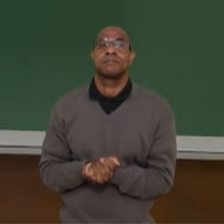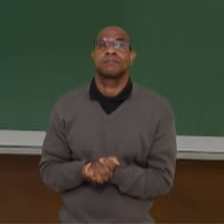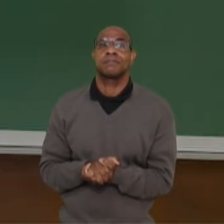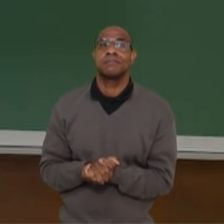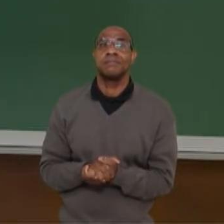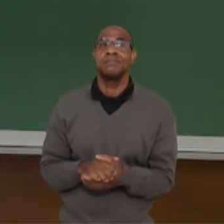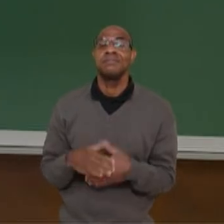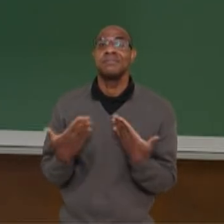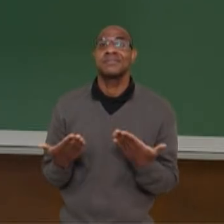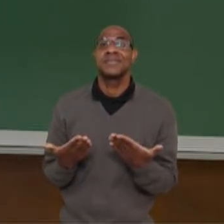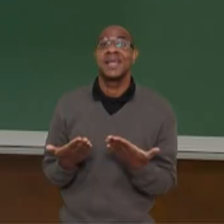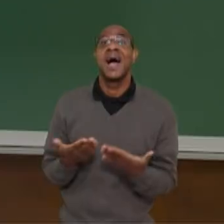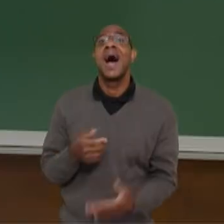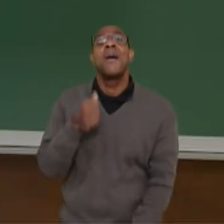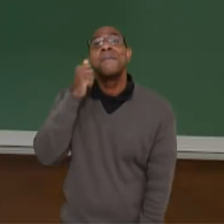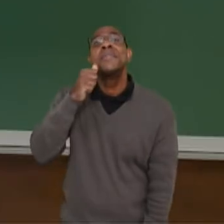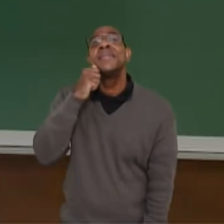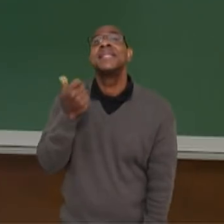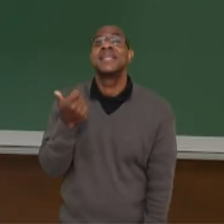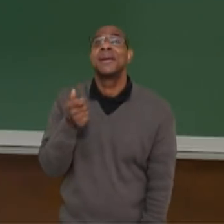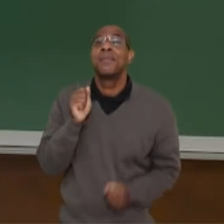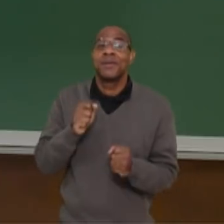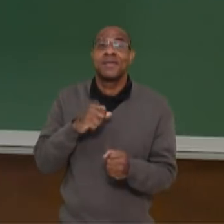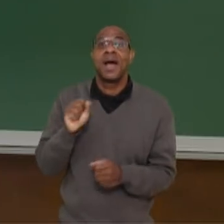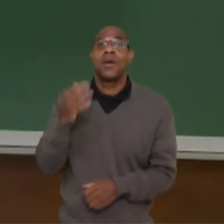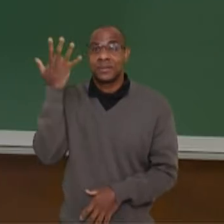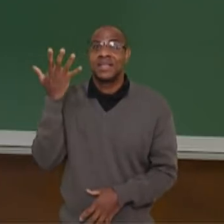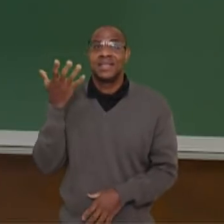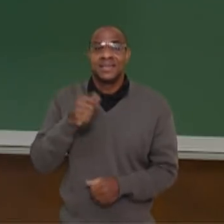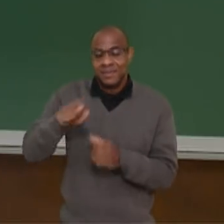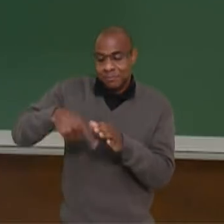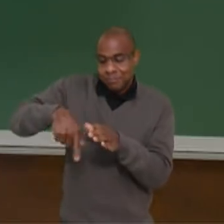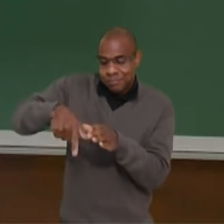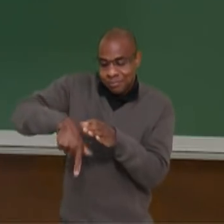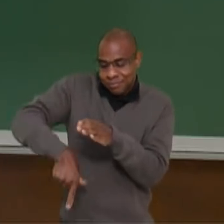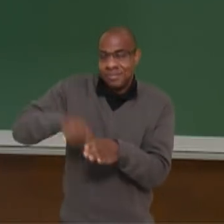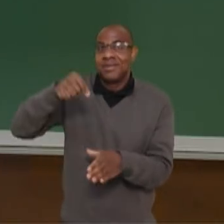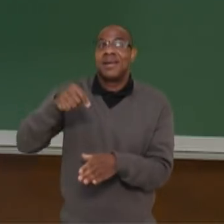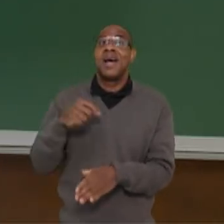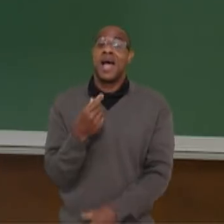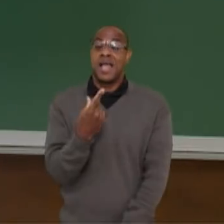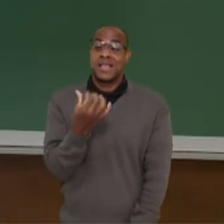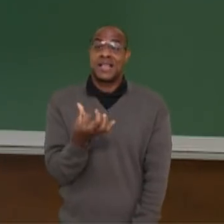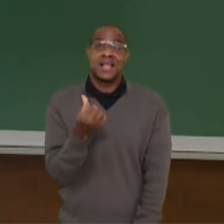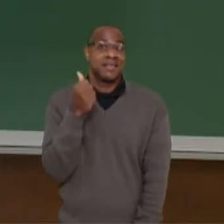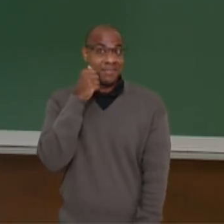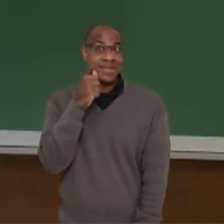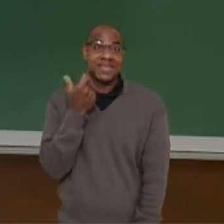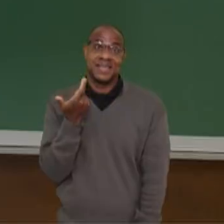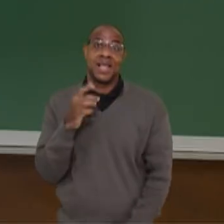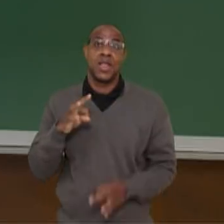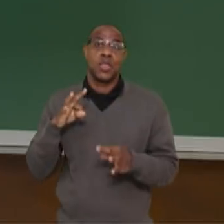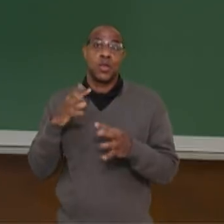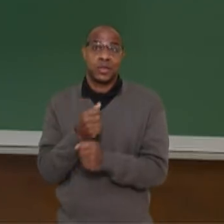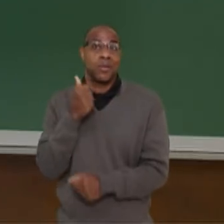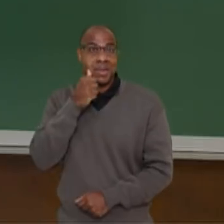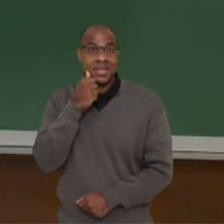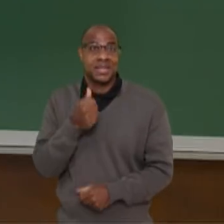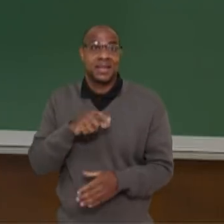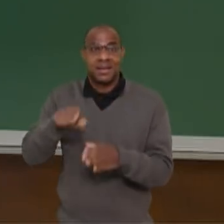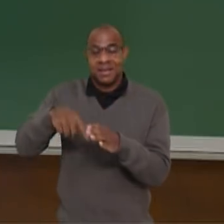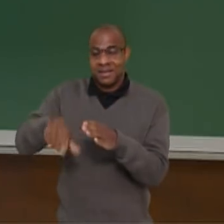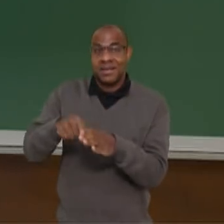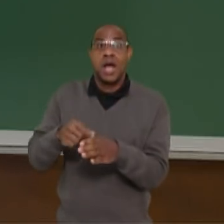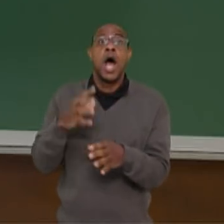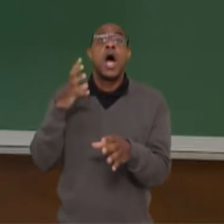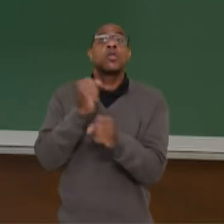A chance de eu sortear uma menina. Bom, são 16 meninas. A quantidade de casos favoráveis, 16. Total de